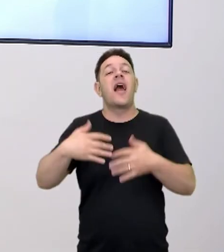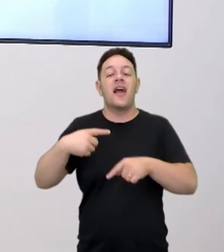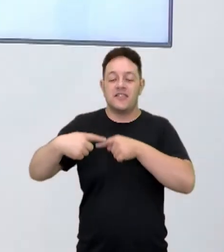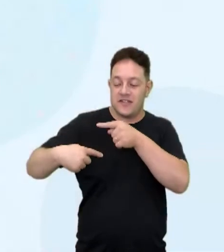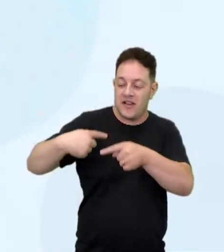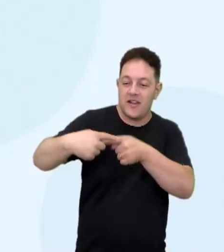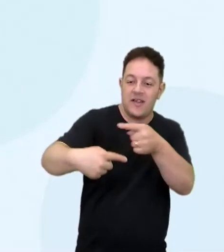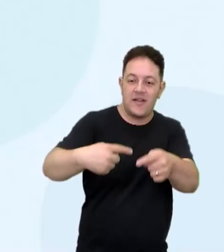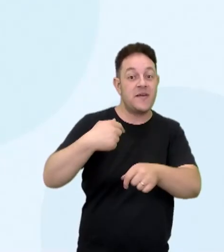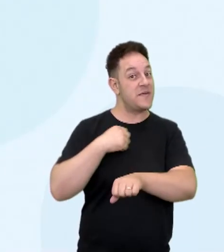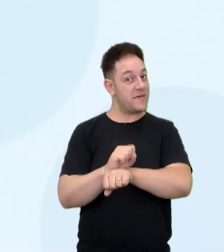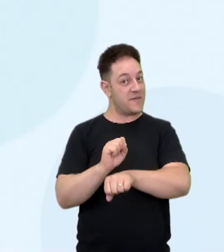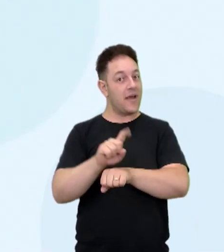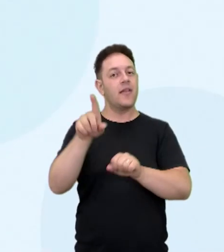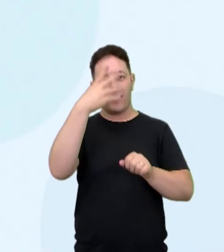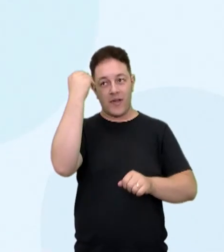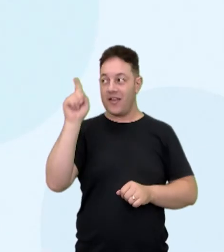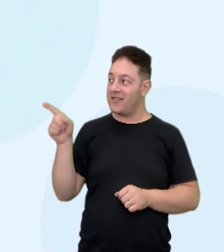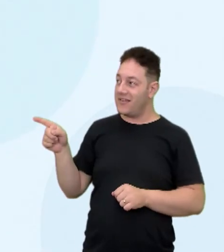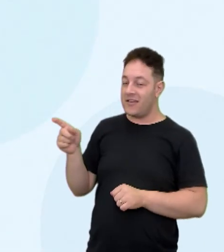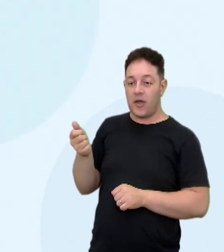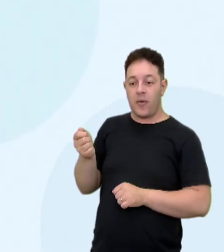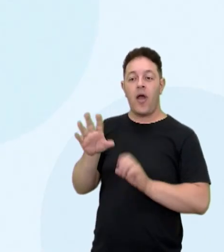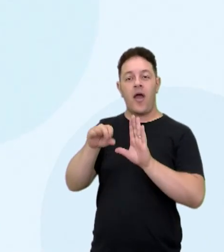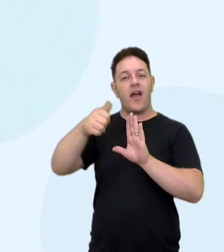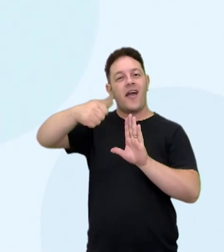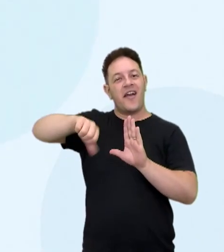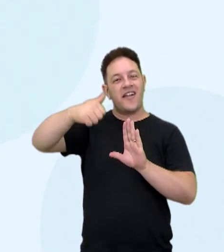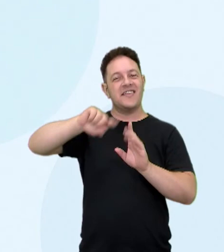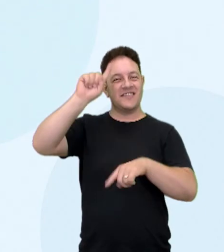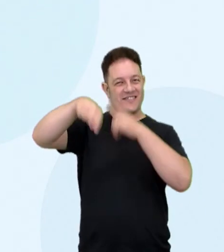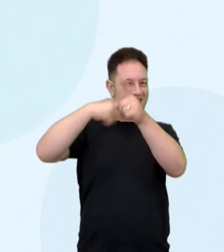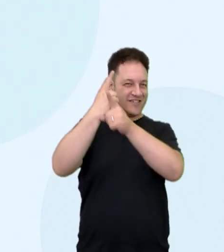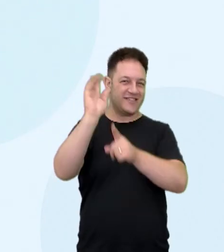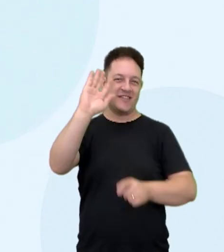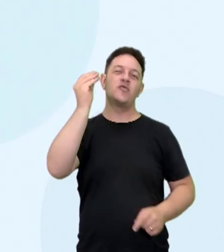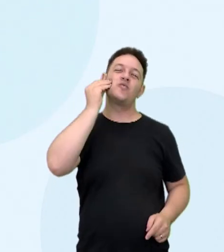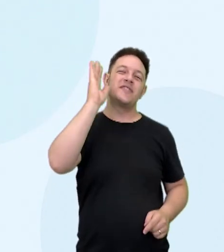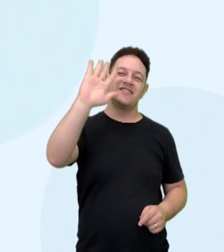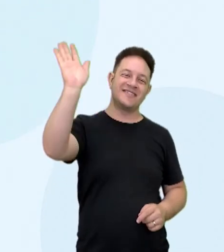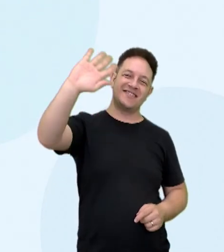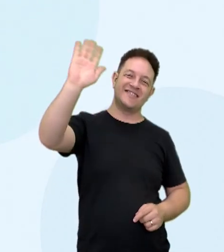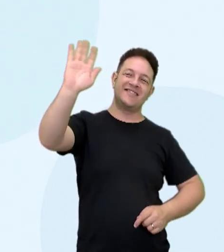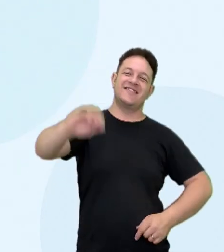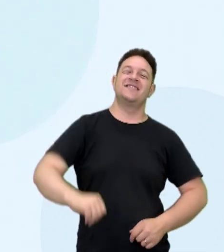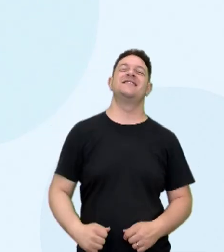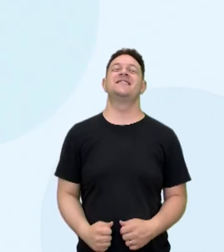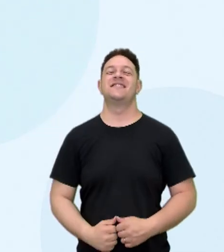você lá. Não esqueça de avaliar também, e a gente se vê na próxima. Então, um beijo para vocês!